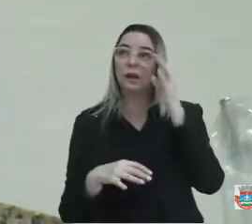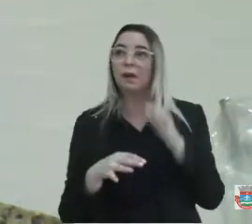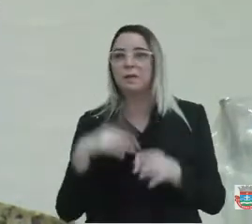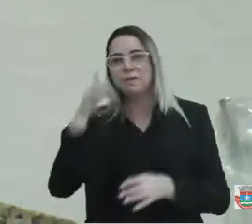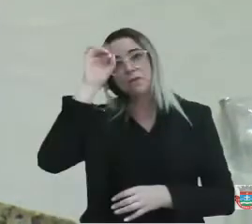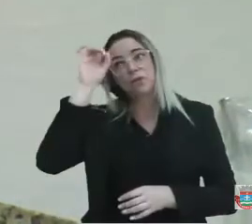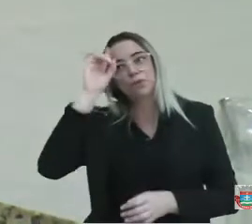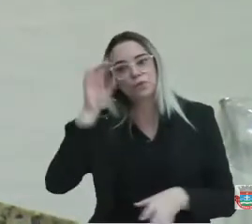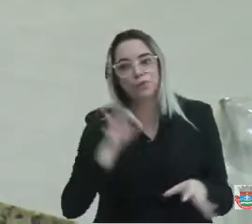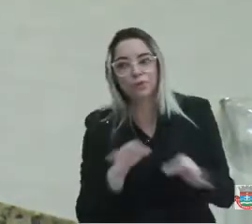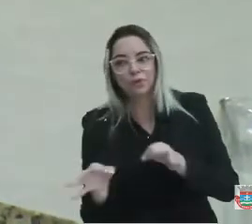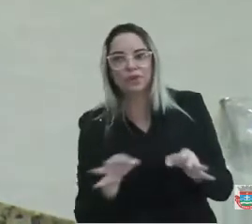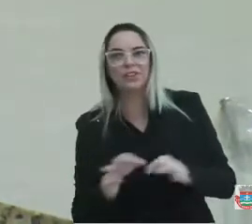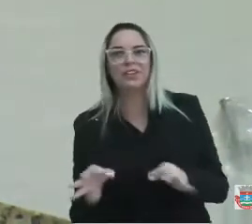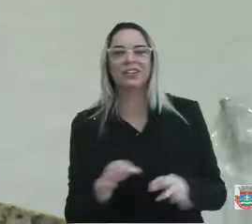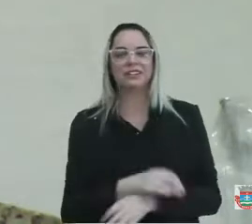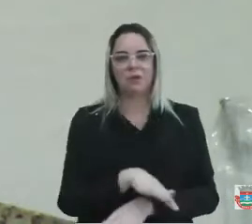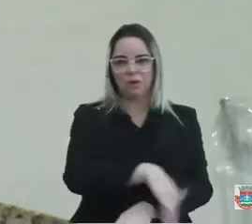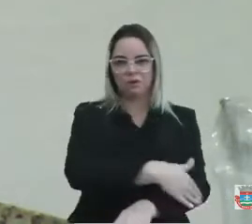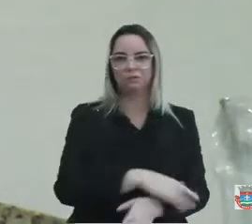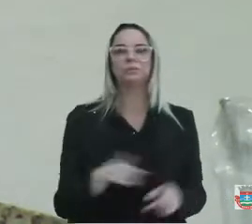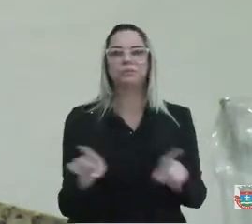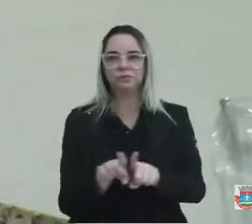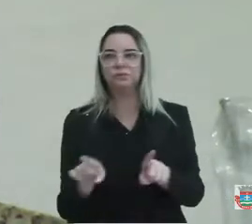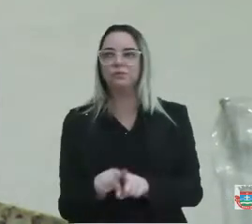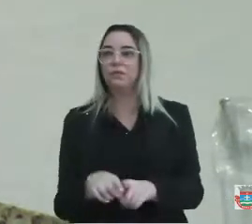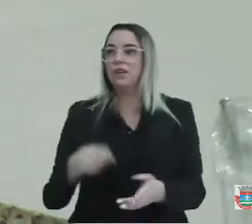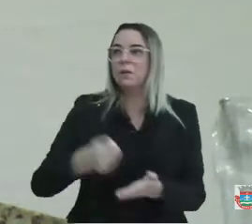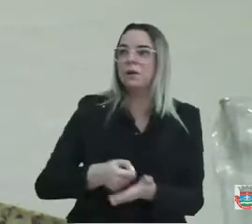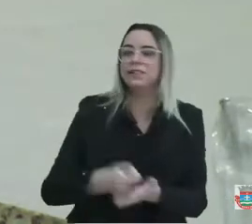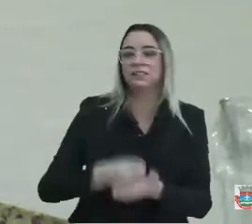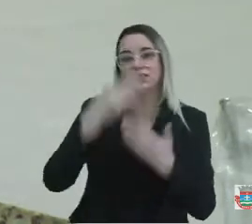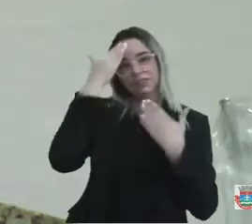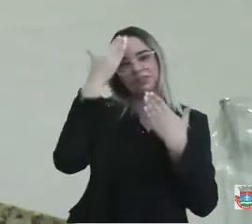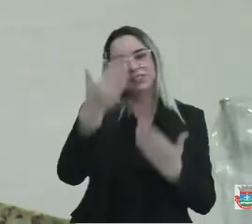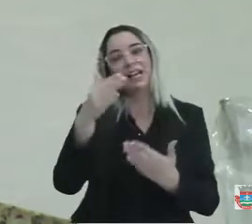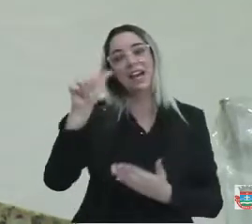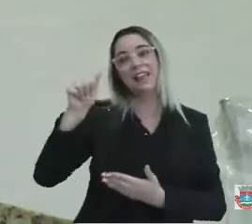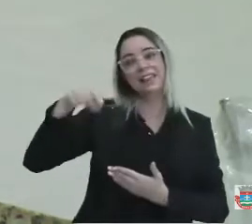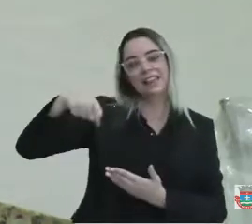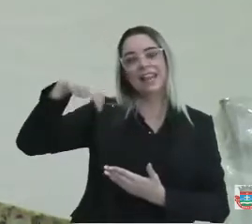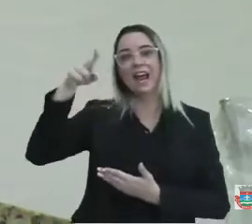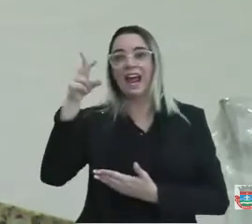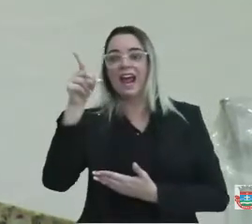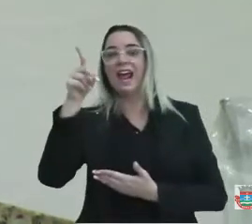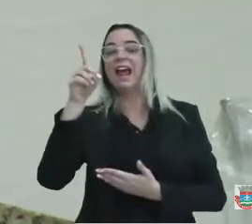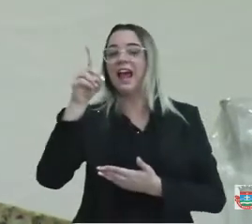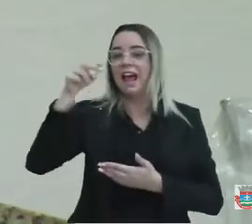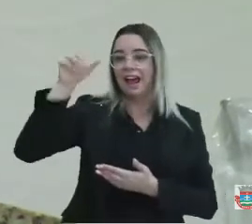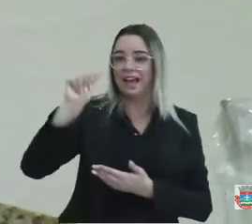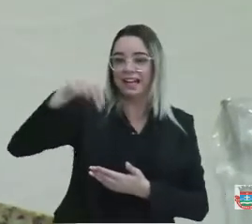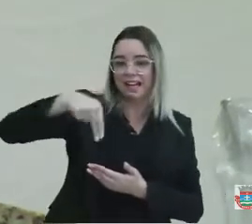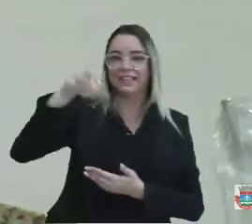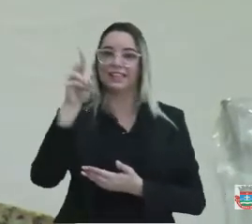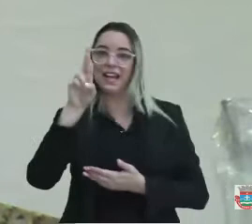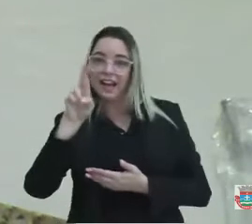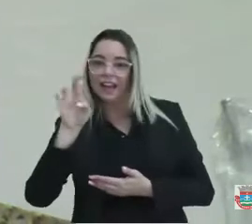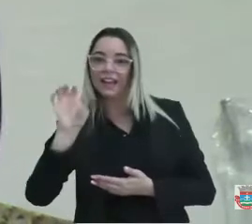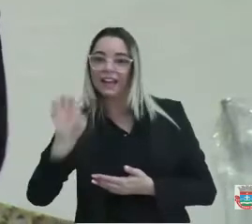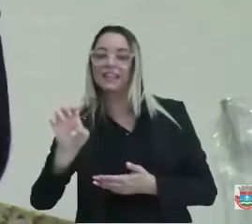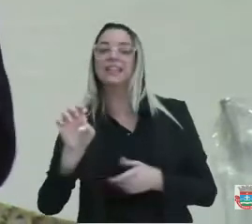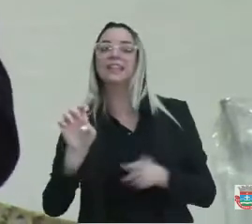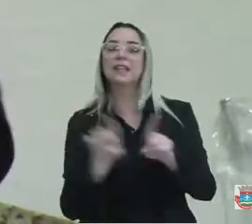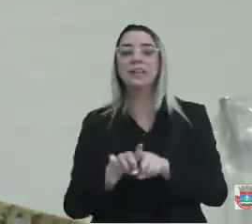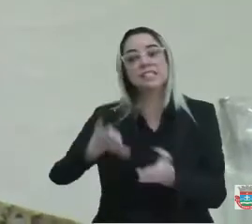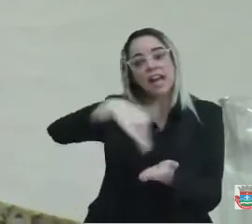dia. E cobrar também, do jeito que eu agradeci a André, ao secretário de Agricultura. A